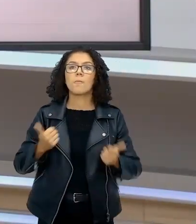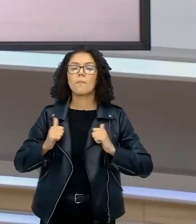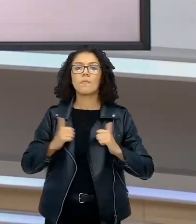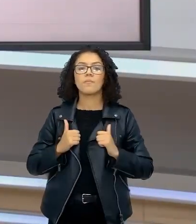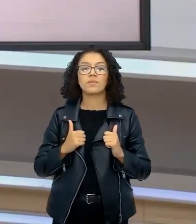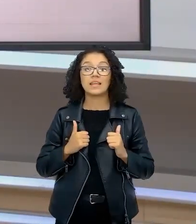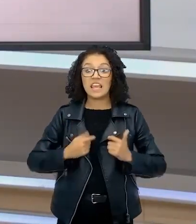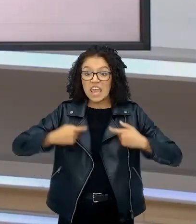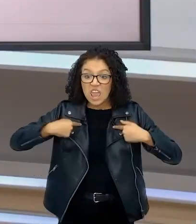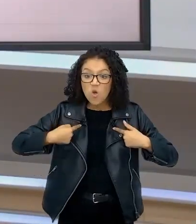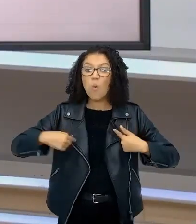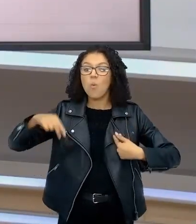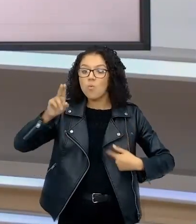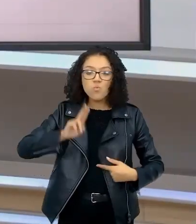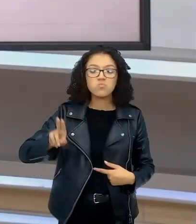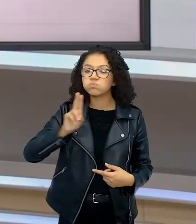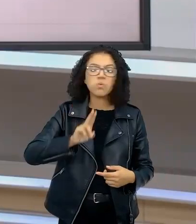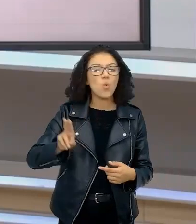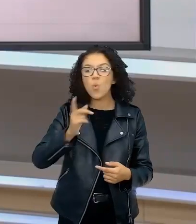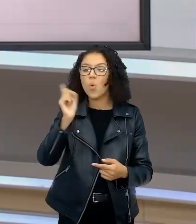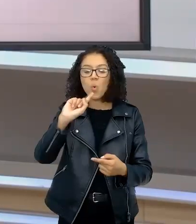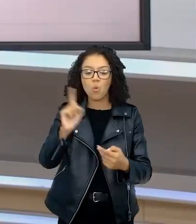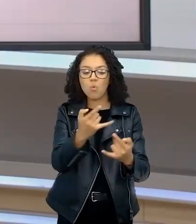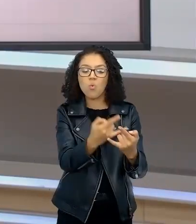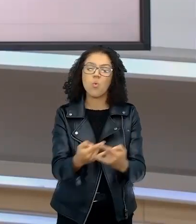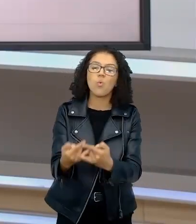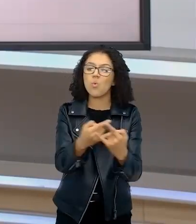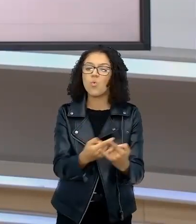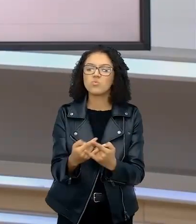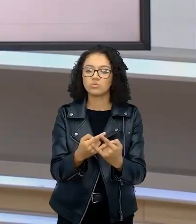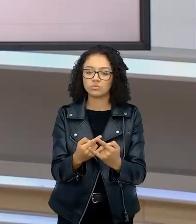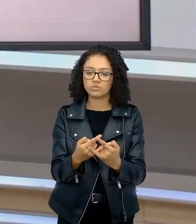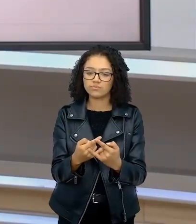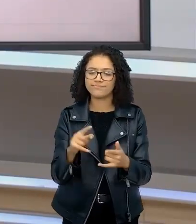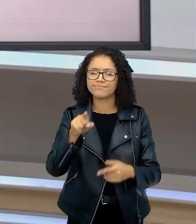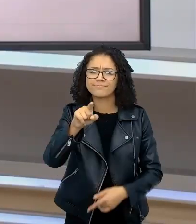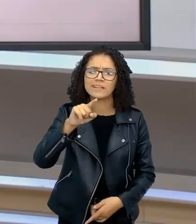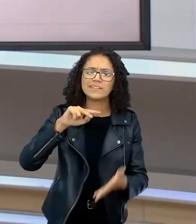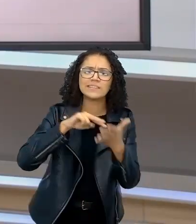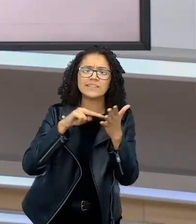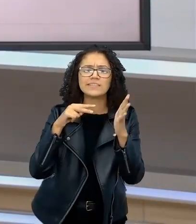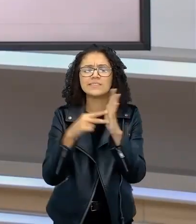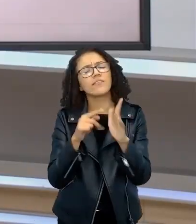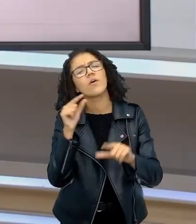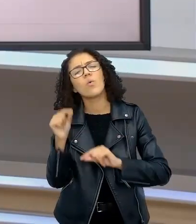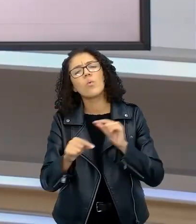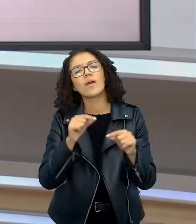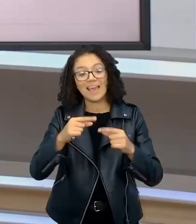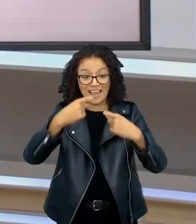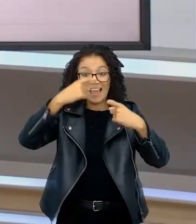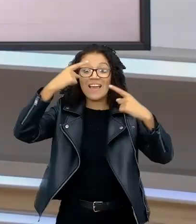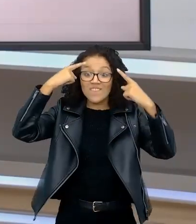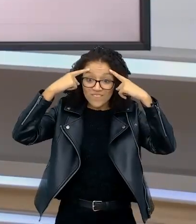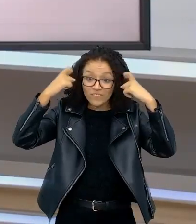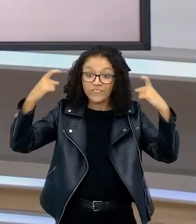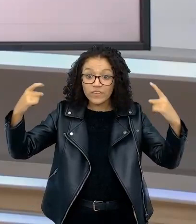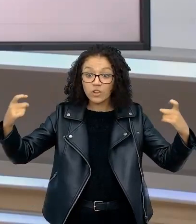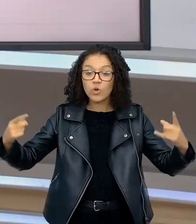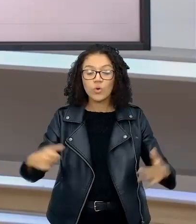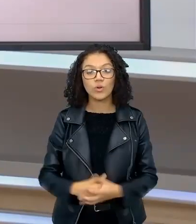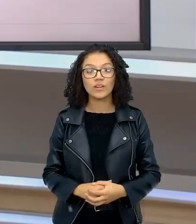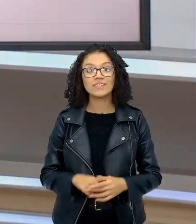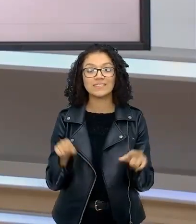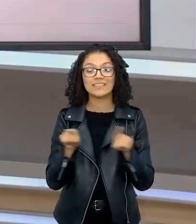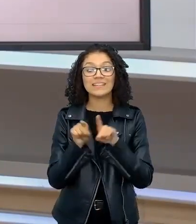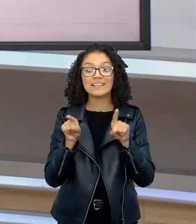preservativo. Isso é uma forma de relação violenta, é uma forma de sexualidade violenta que tem